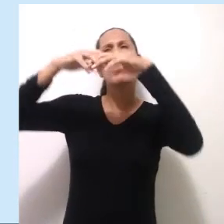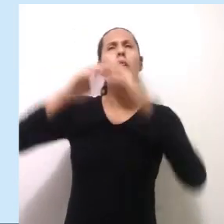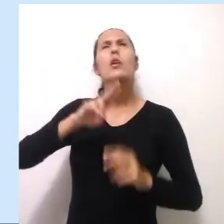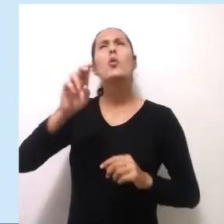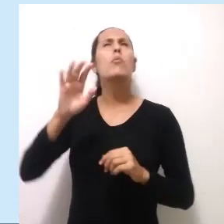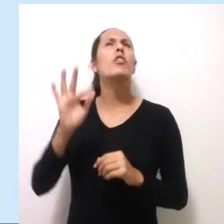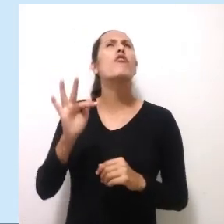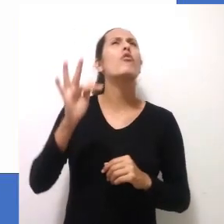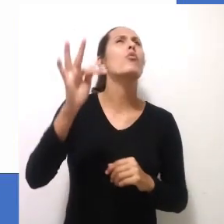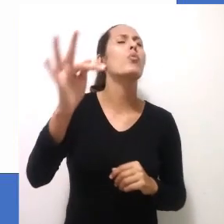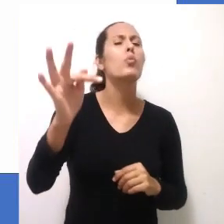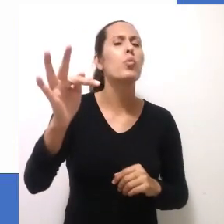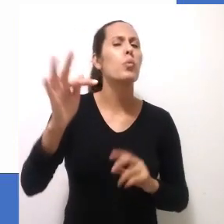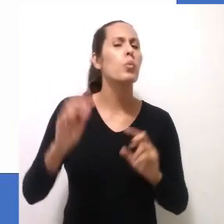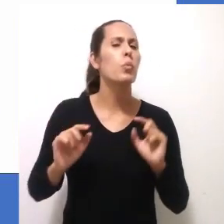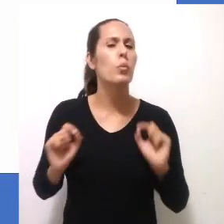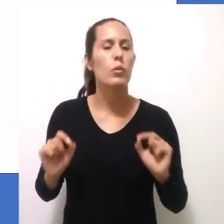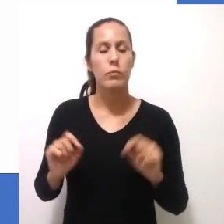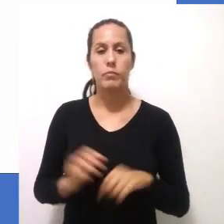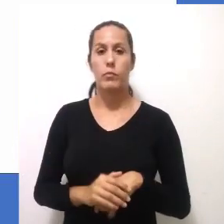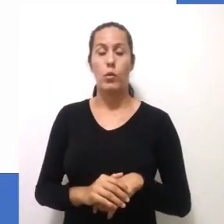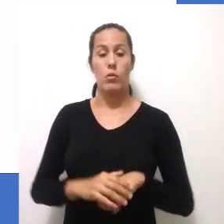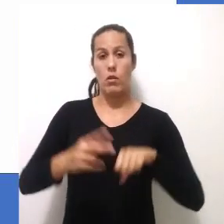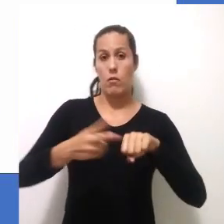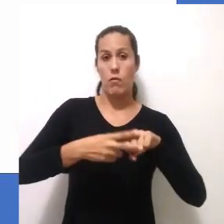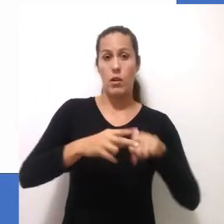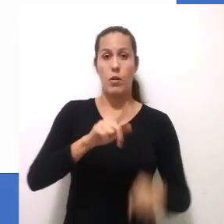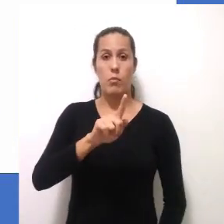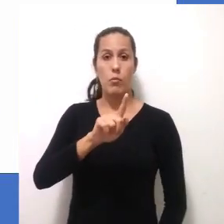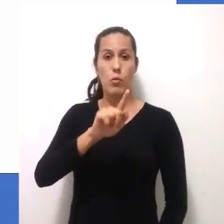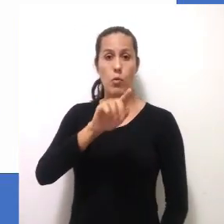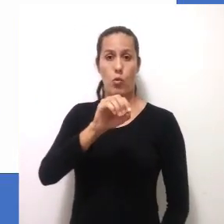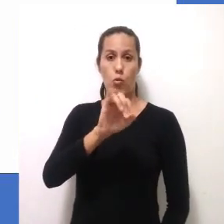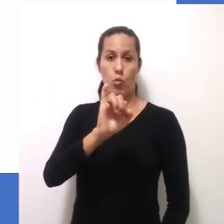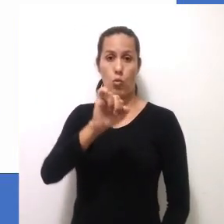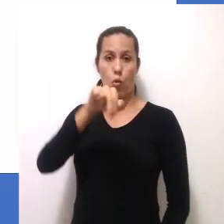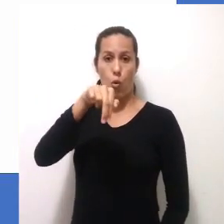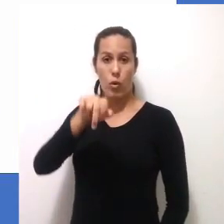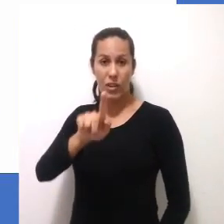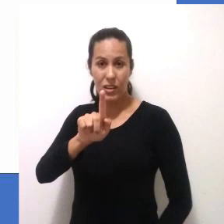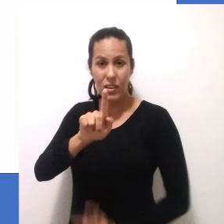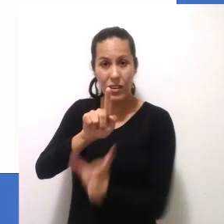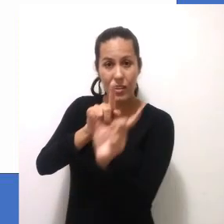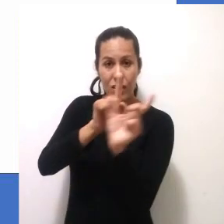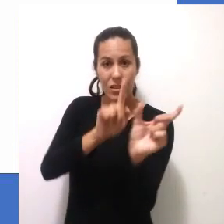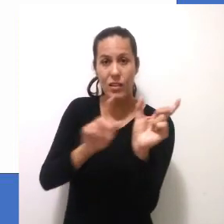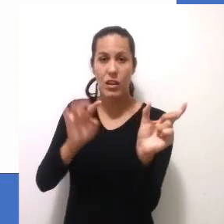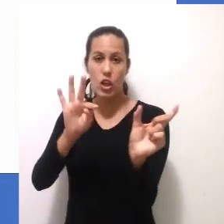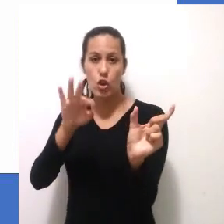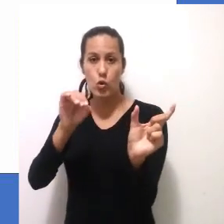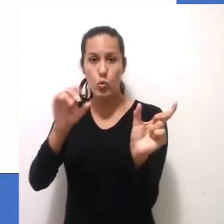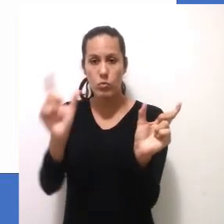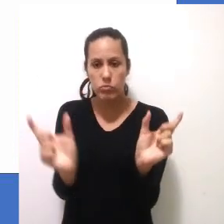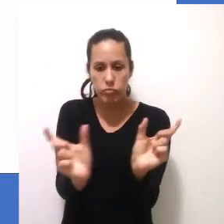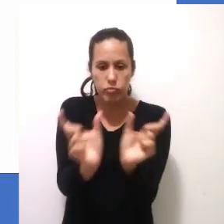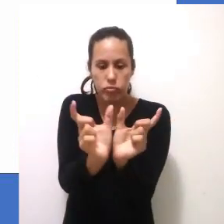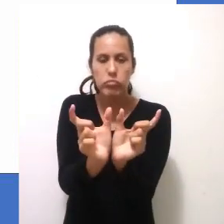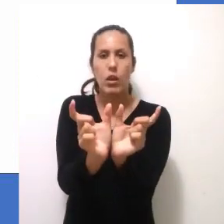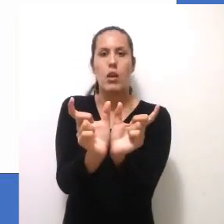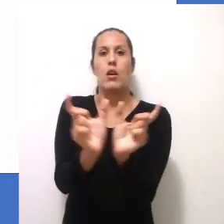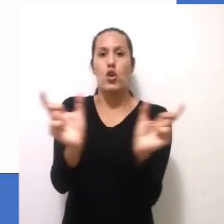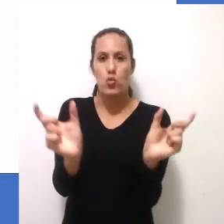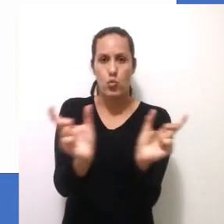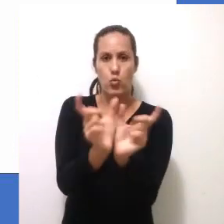sobre future. O will and going to, eles são usados para descrever ações futuras e revelam